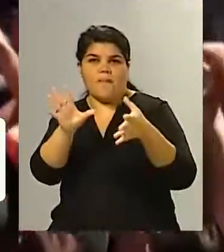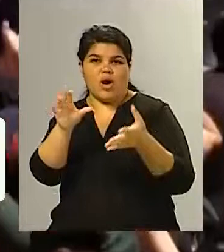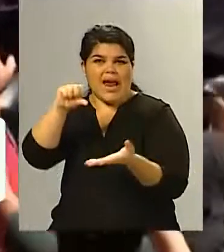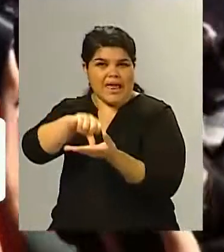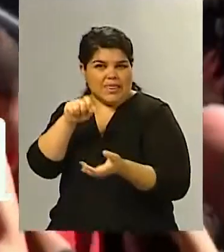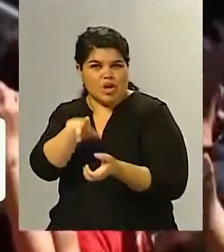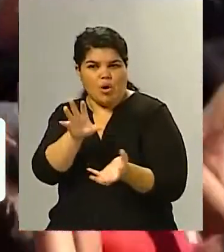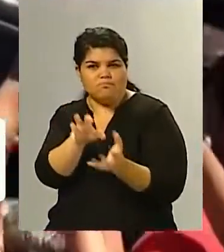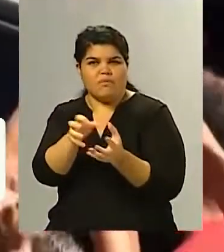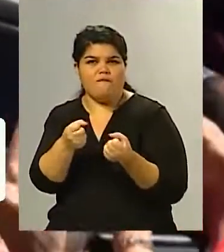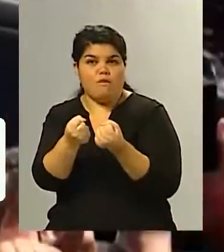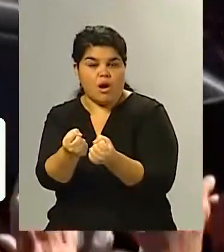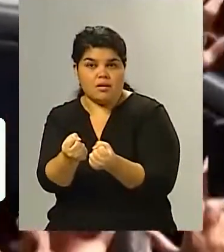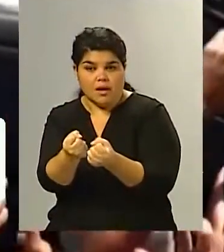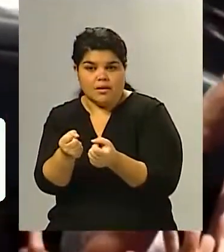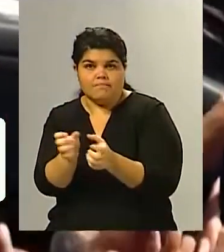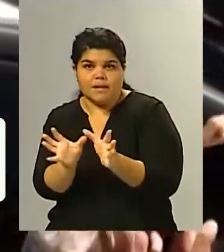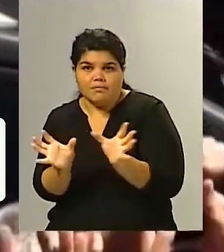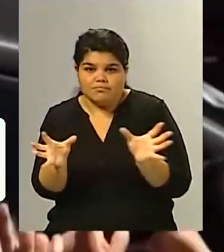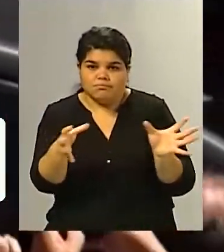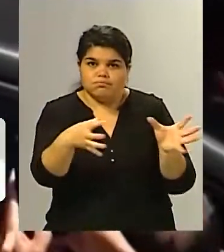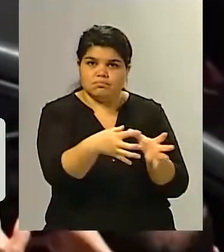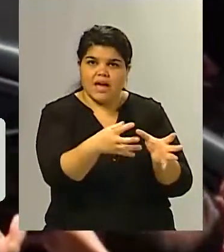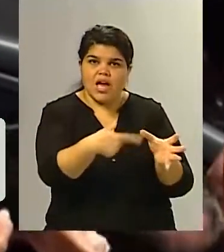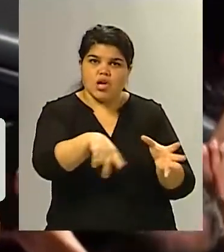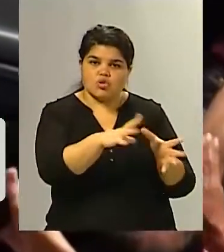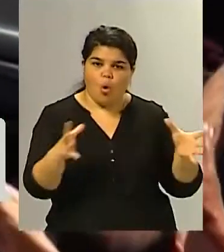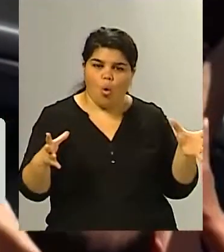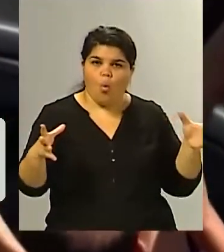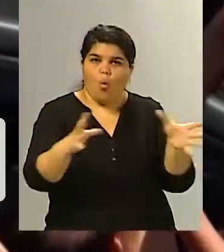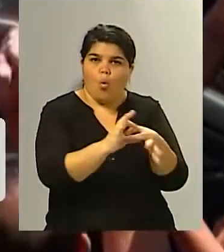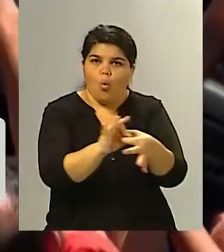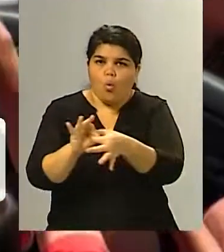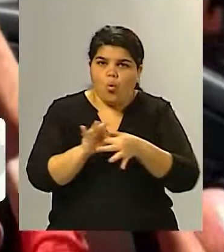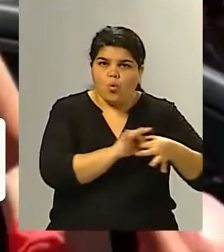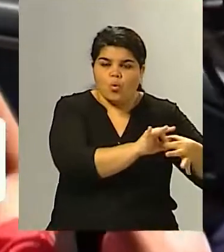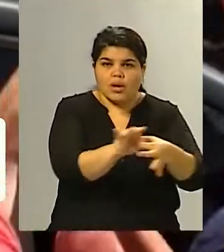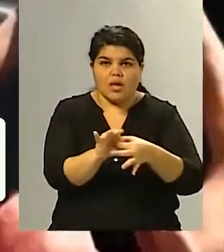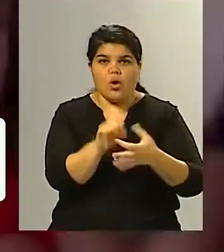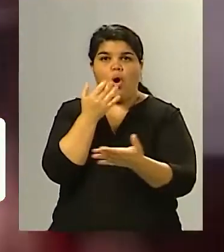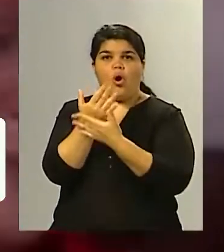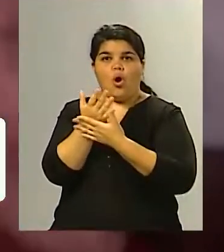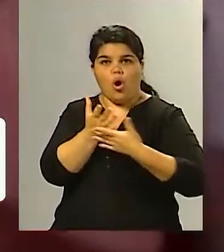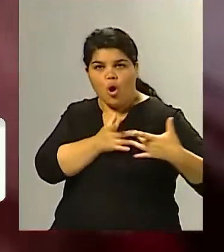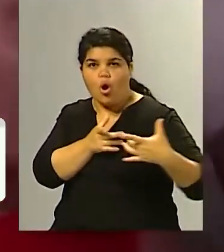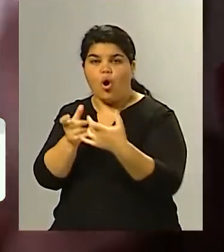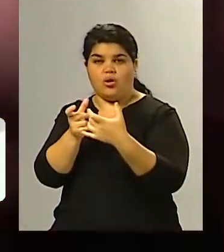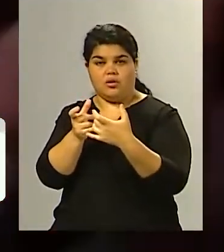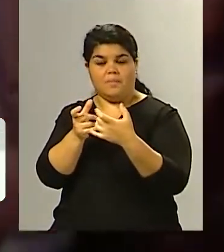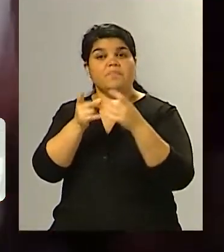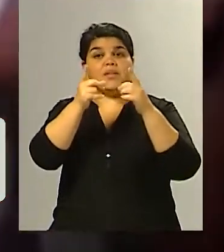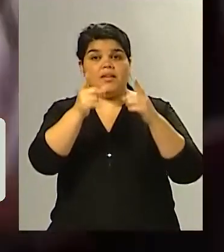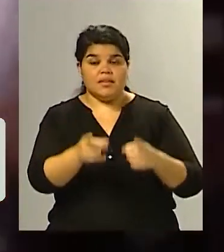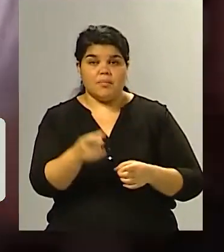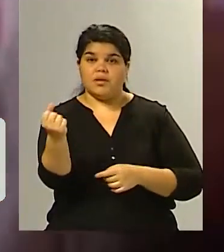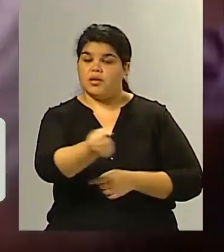redor de Lula para enfrentar a extrema-direita dentro do país. Pero há que reconhecer que os grupos políticos ao